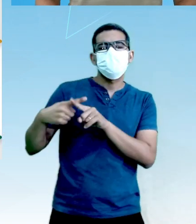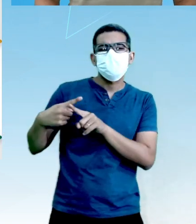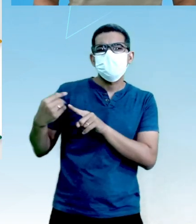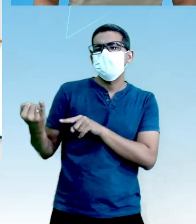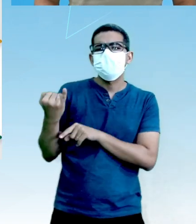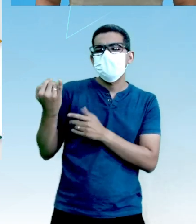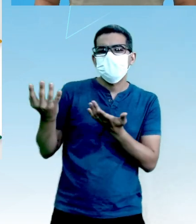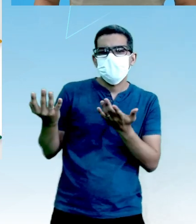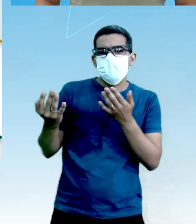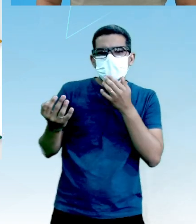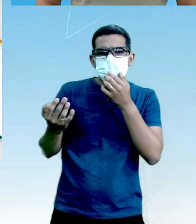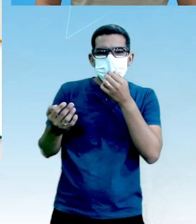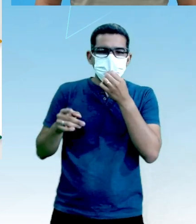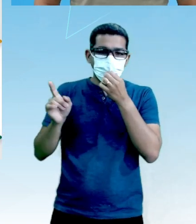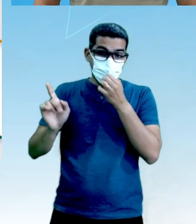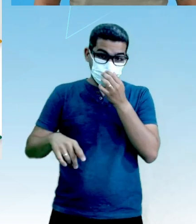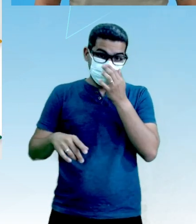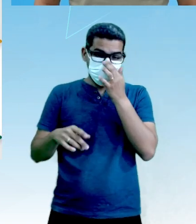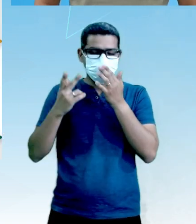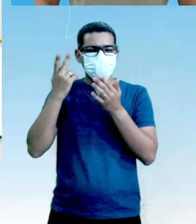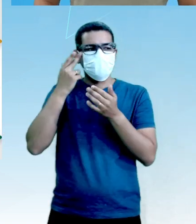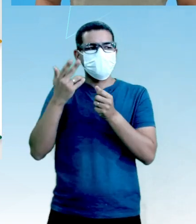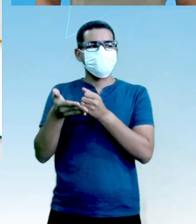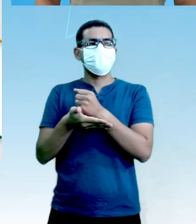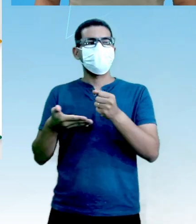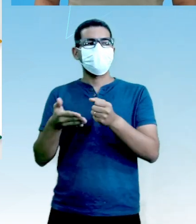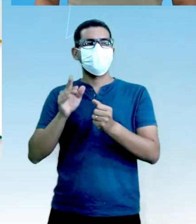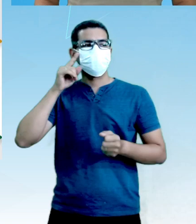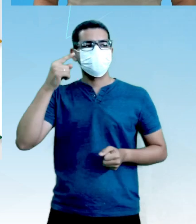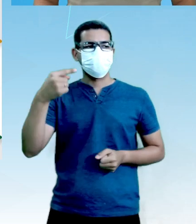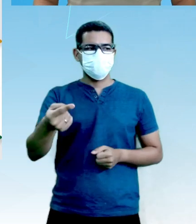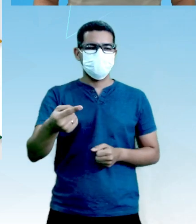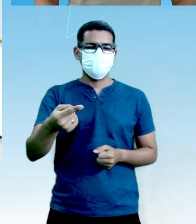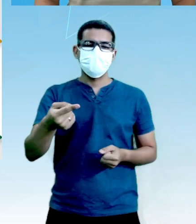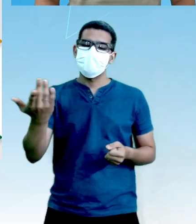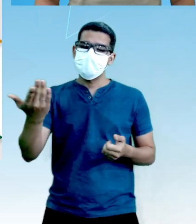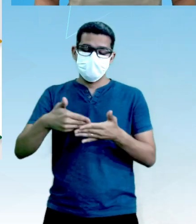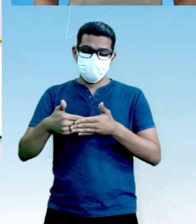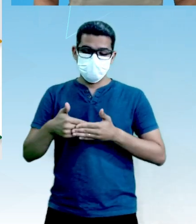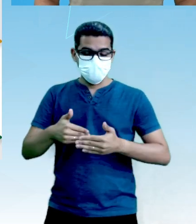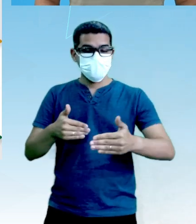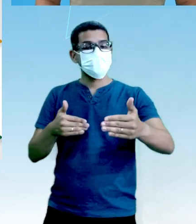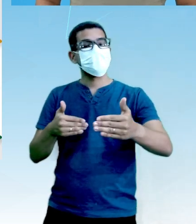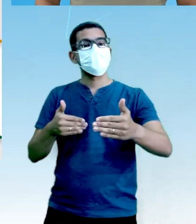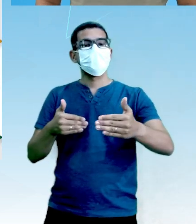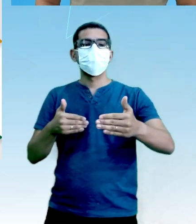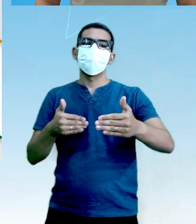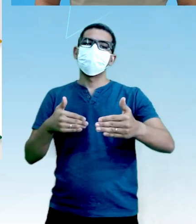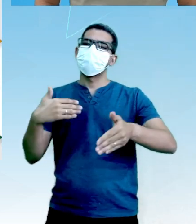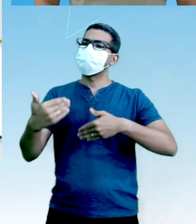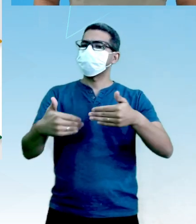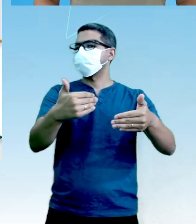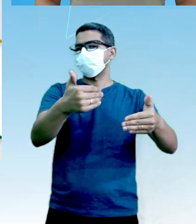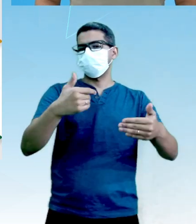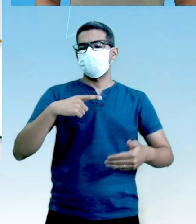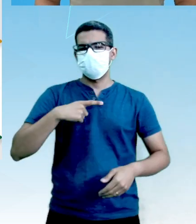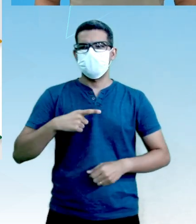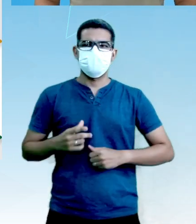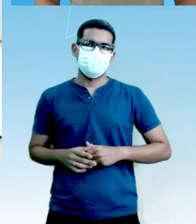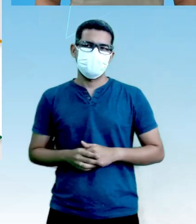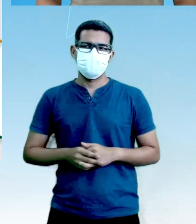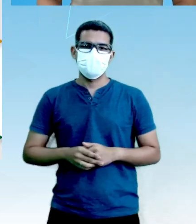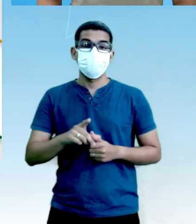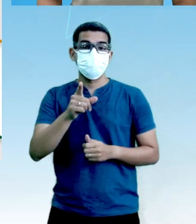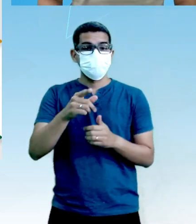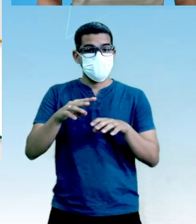são operações básicas do nosso dia a dia, e é a partir dela que as operações avançam, tá? Se você vai